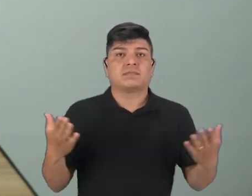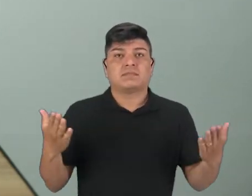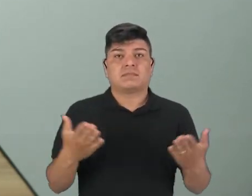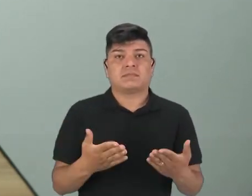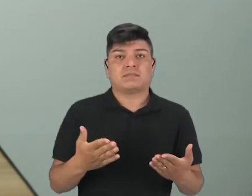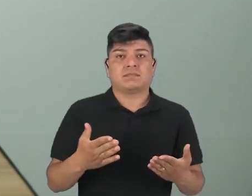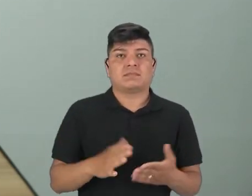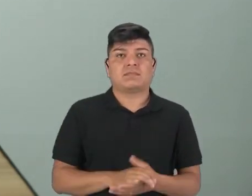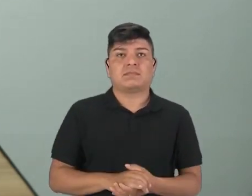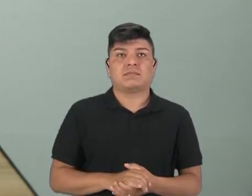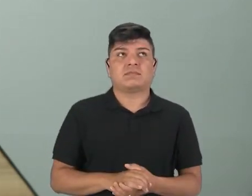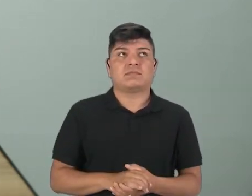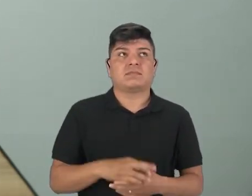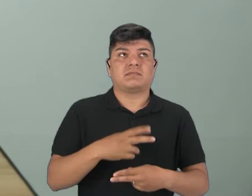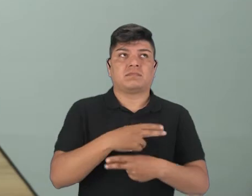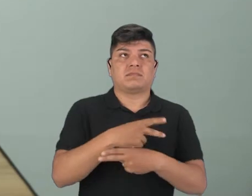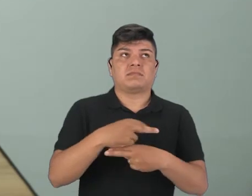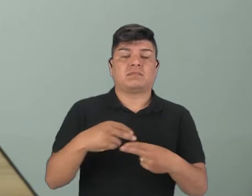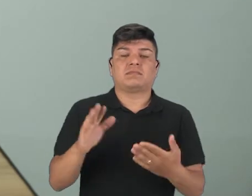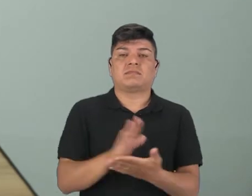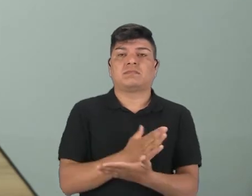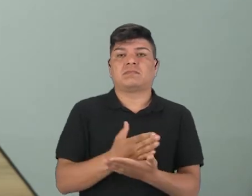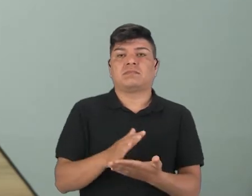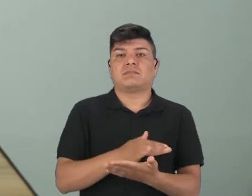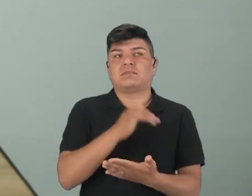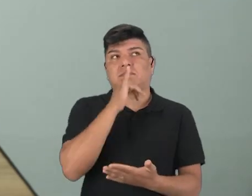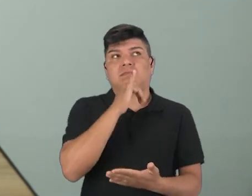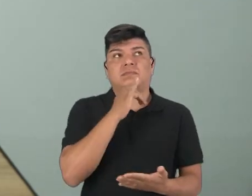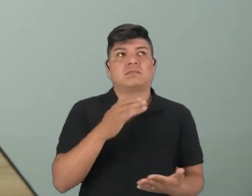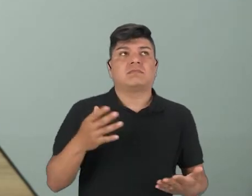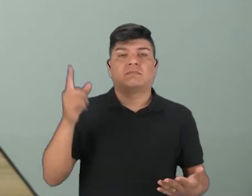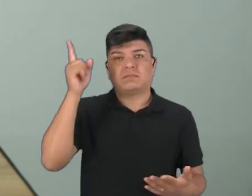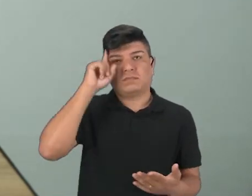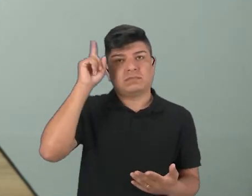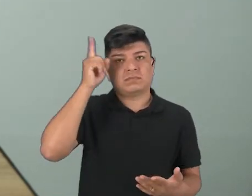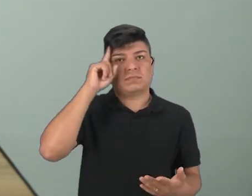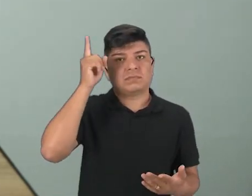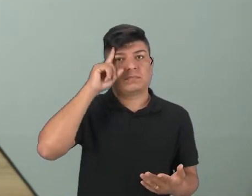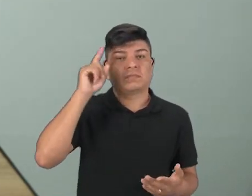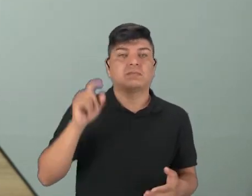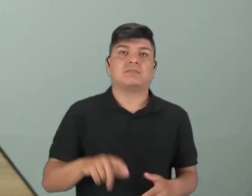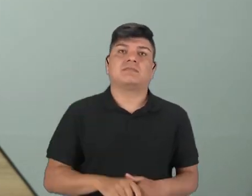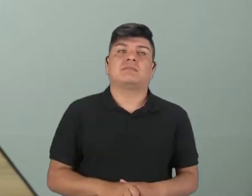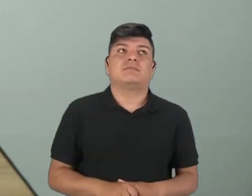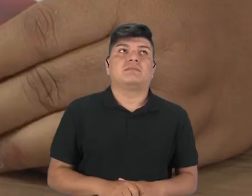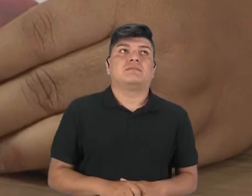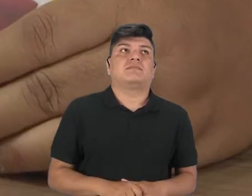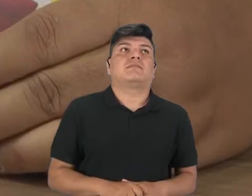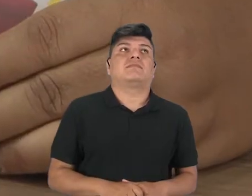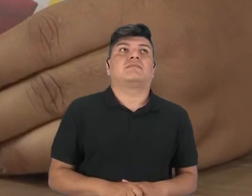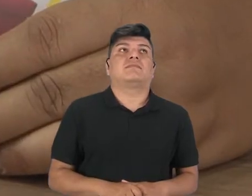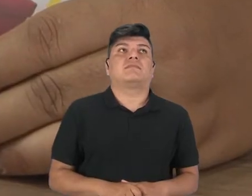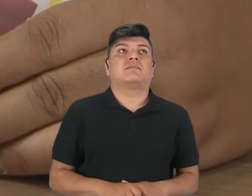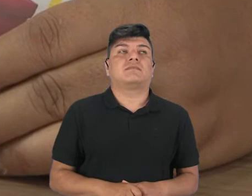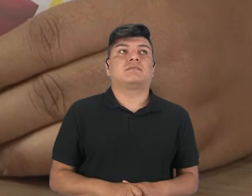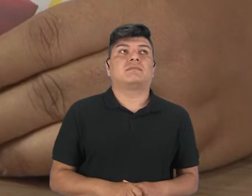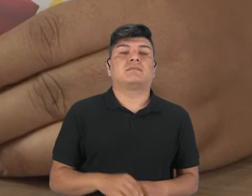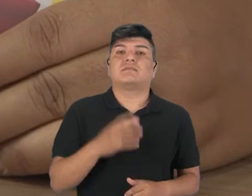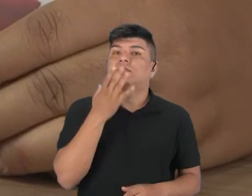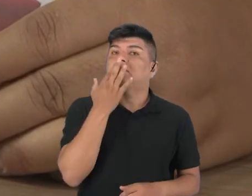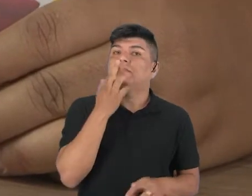agora de alguns objetos do nosso dia a dia, com formas e